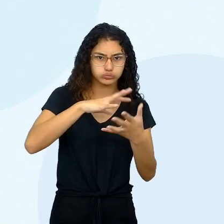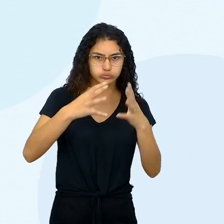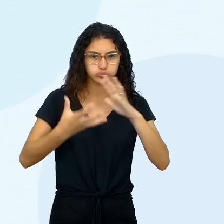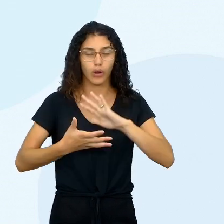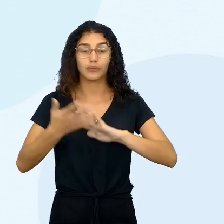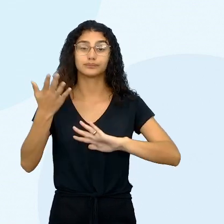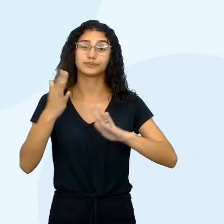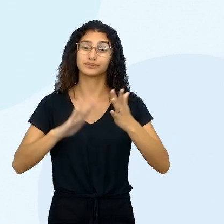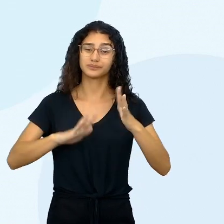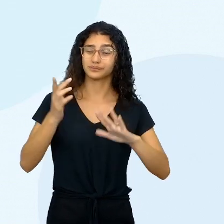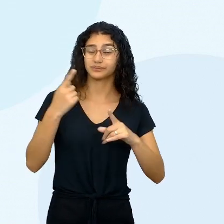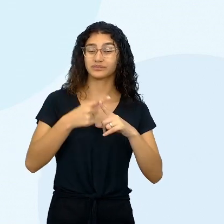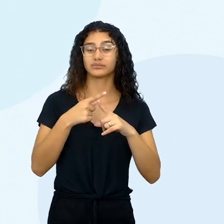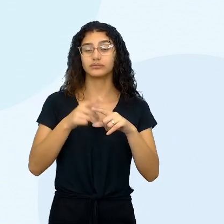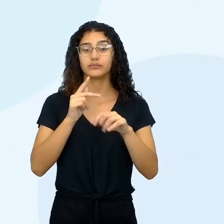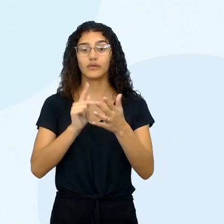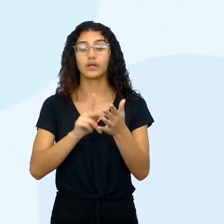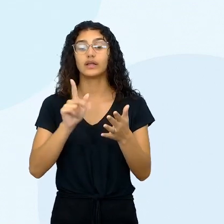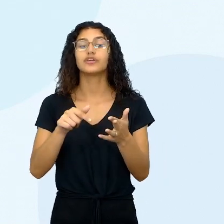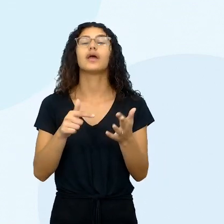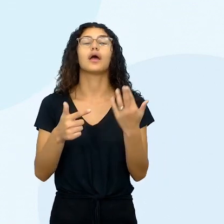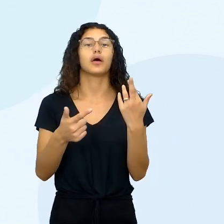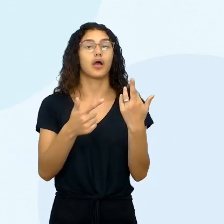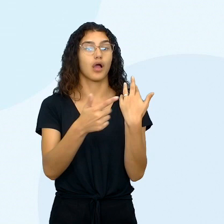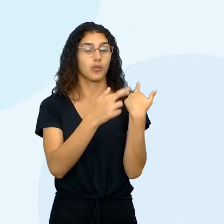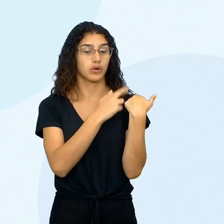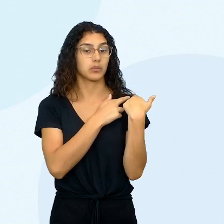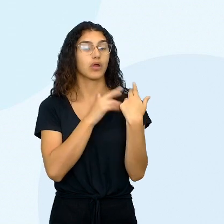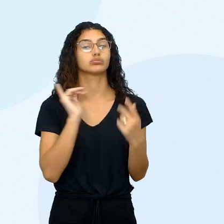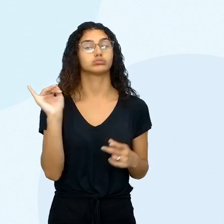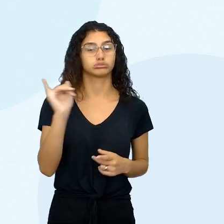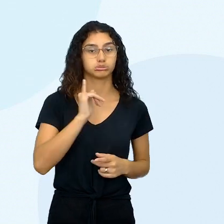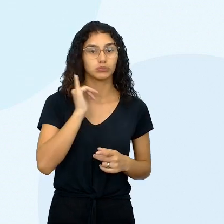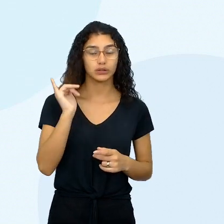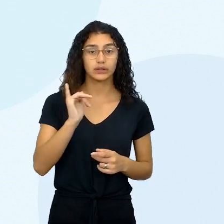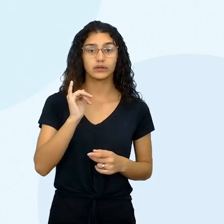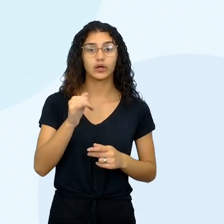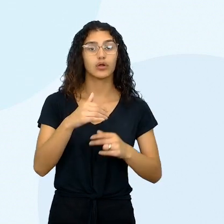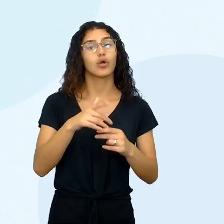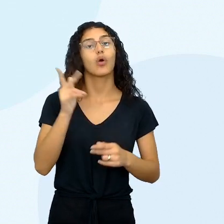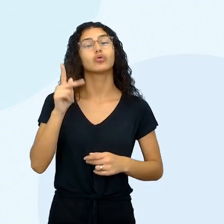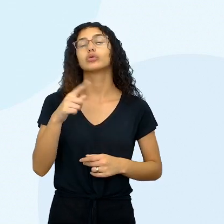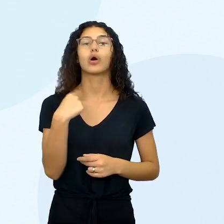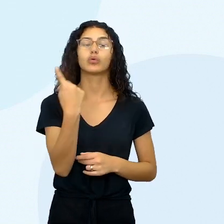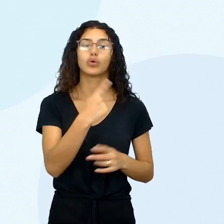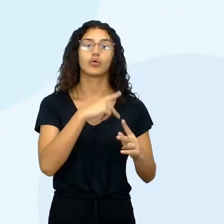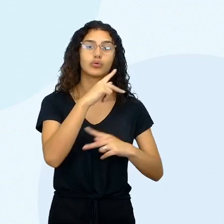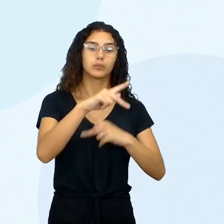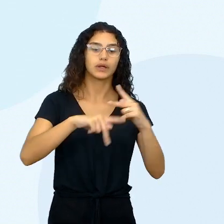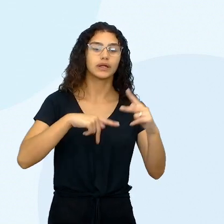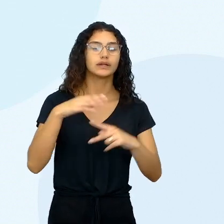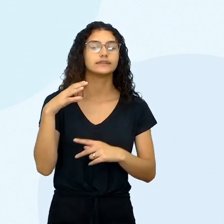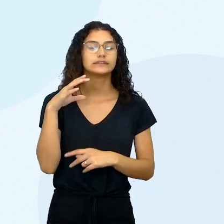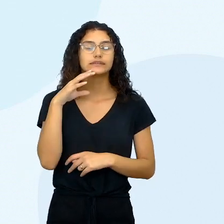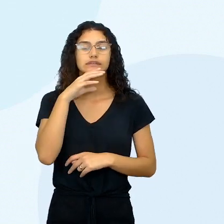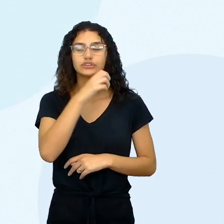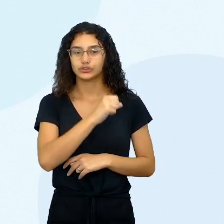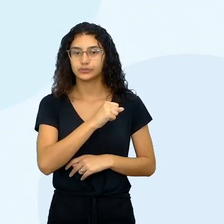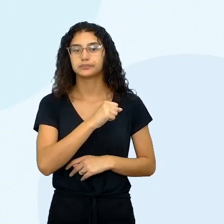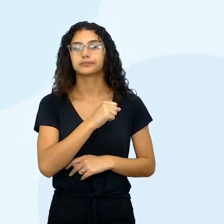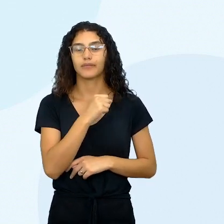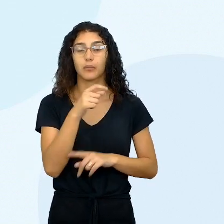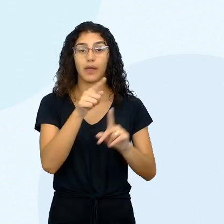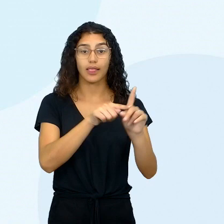menos, na verdade, esse é um papel fundamental da atmosfera de manter o nosso planeta quentinho,